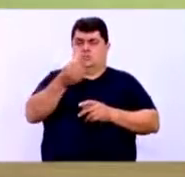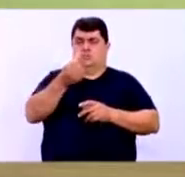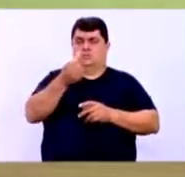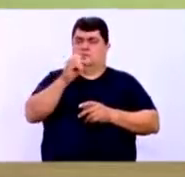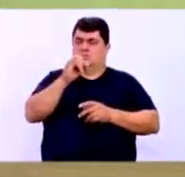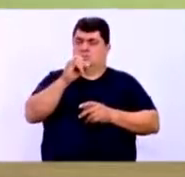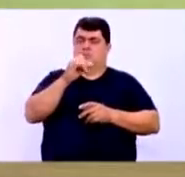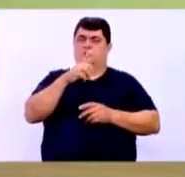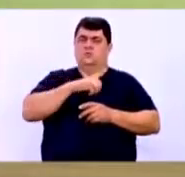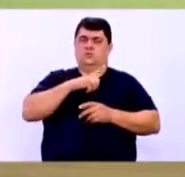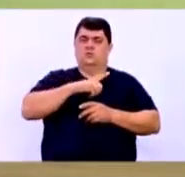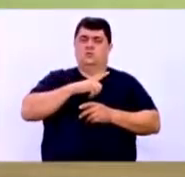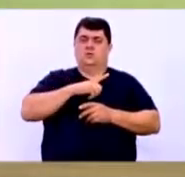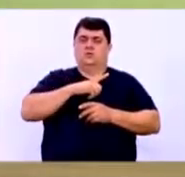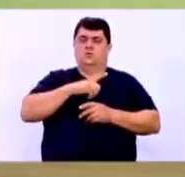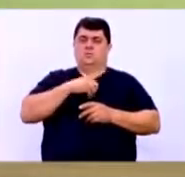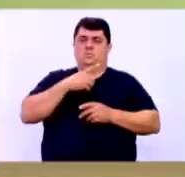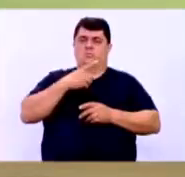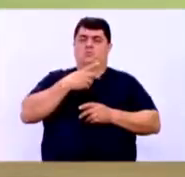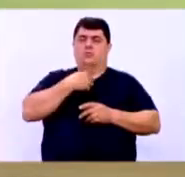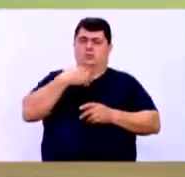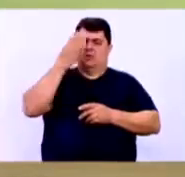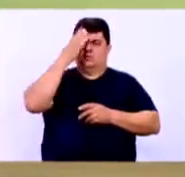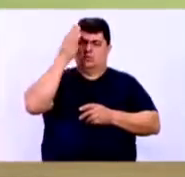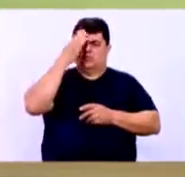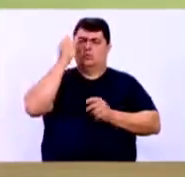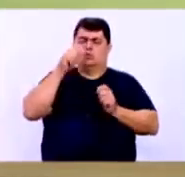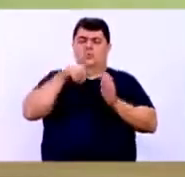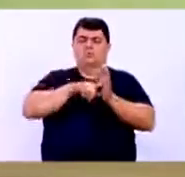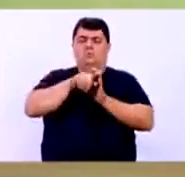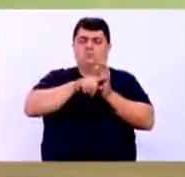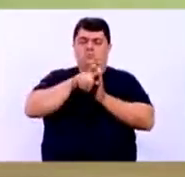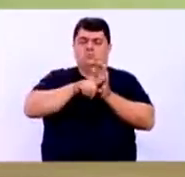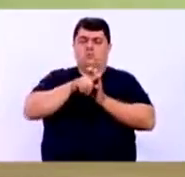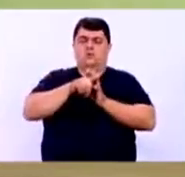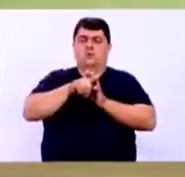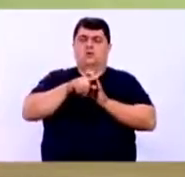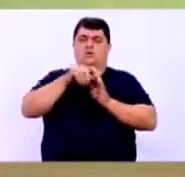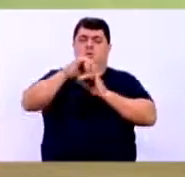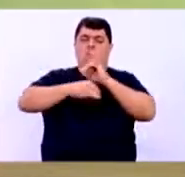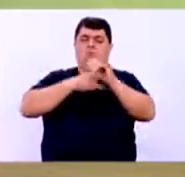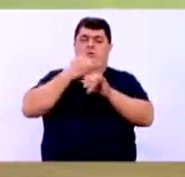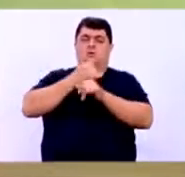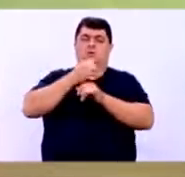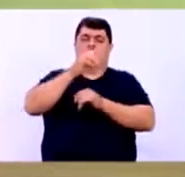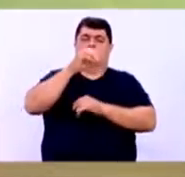tiver interesse, você pode consultar lá no site do CPC,